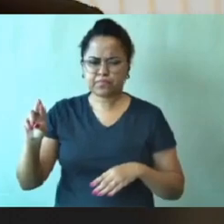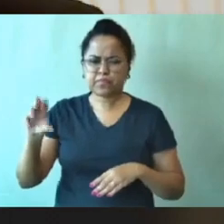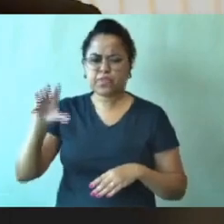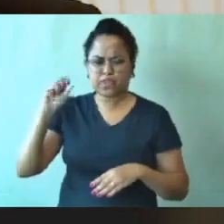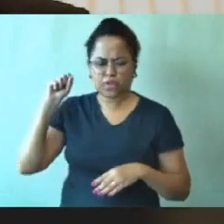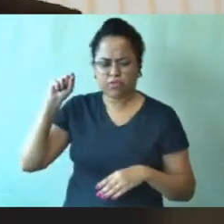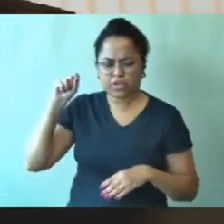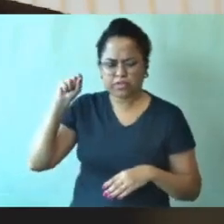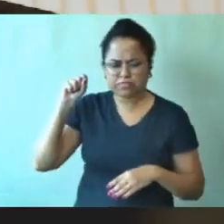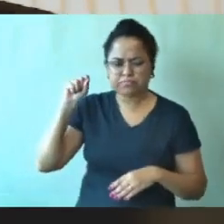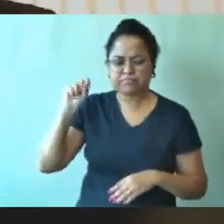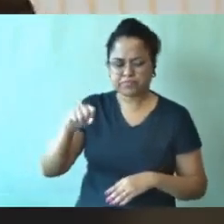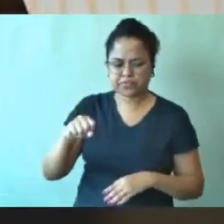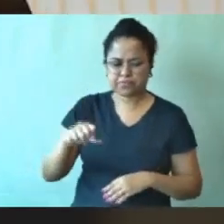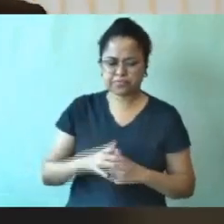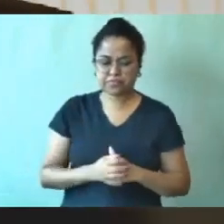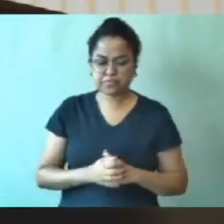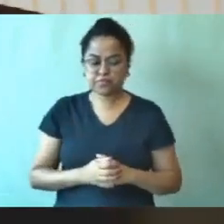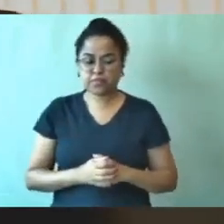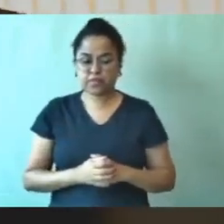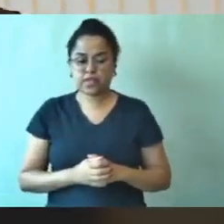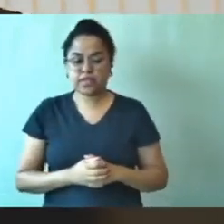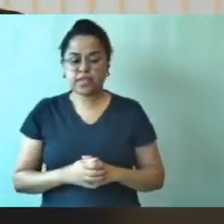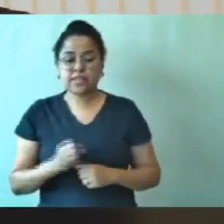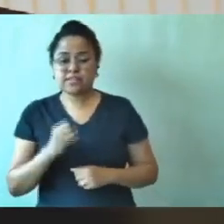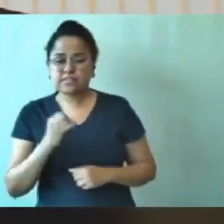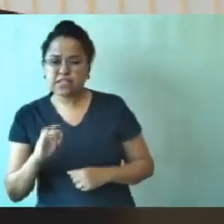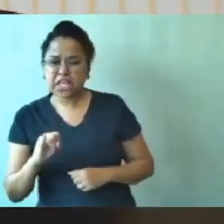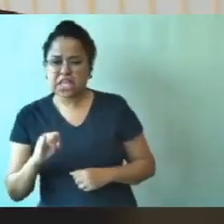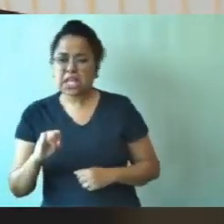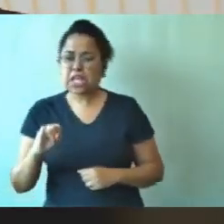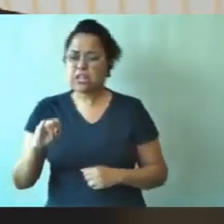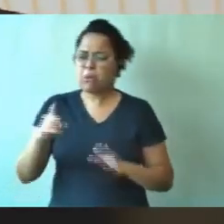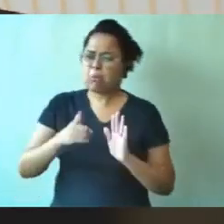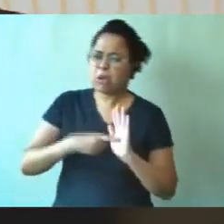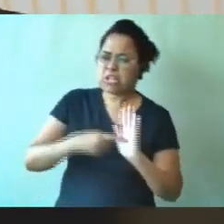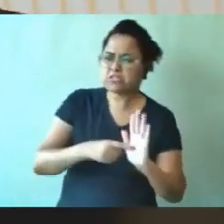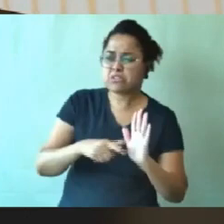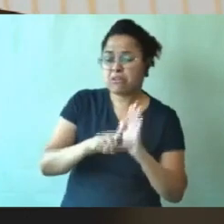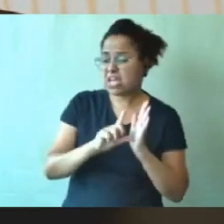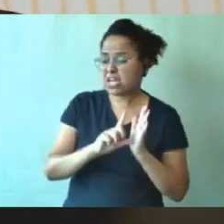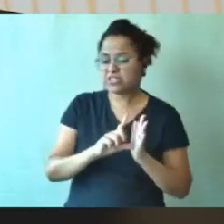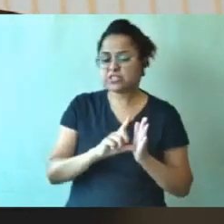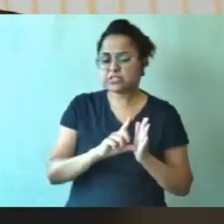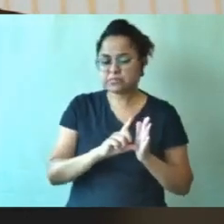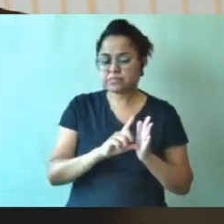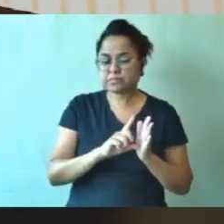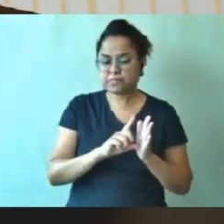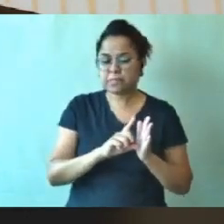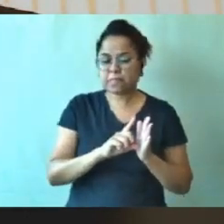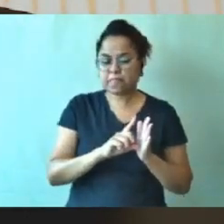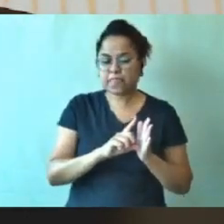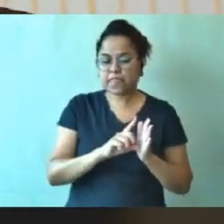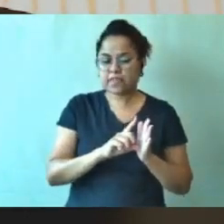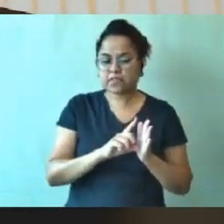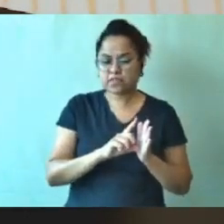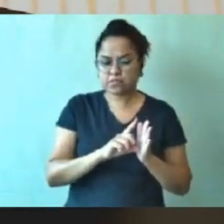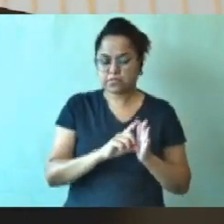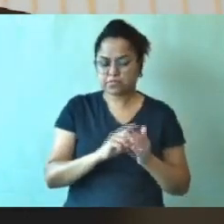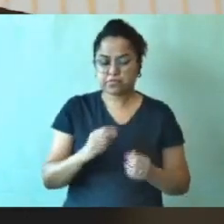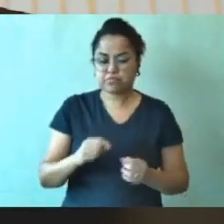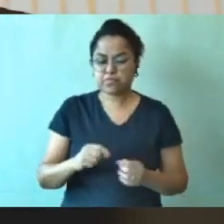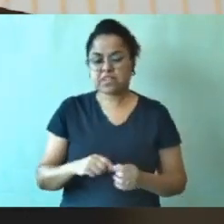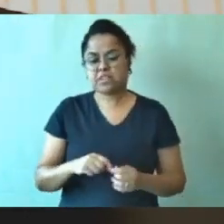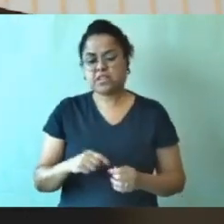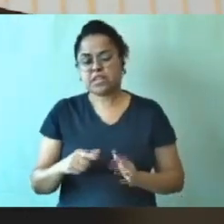Maravilha. Tá ouvindo? Agora sim. Se o Nilo Júnior não apareceu antes, perante... Tá ouvindo?